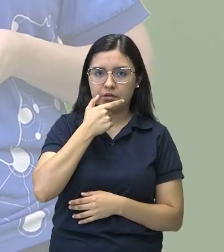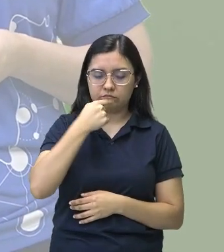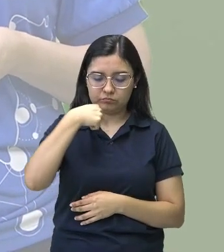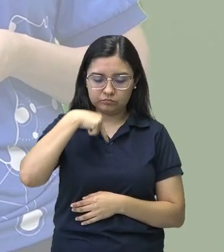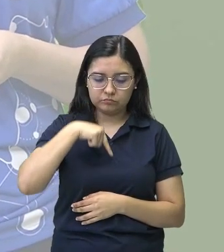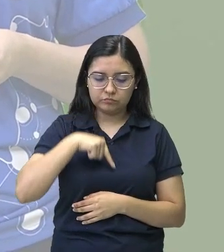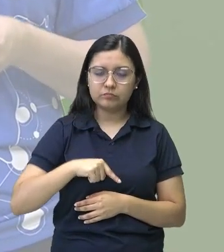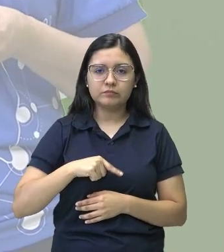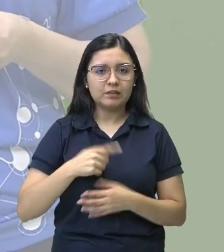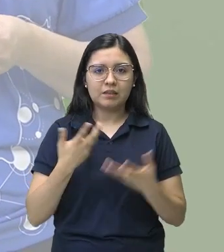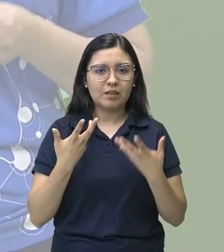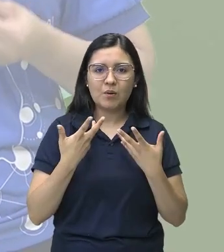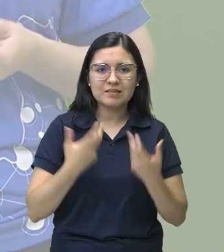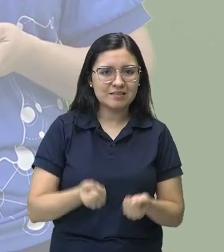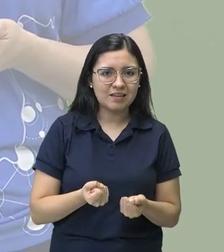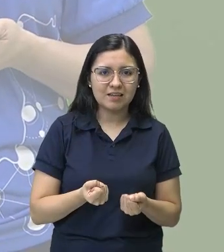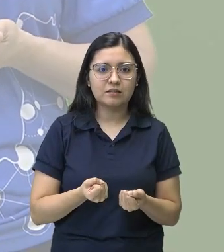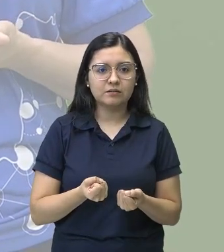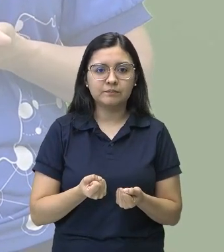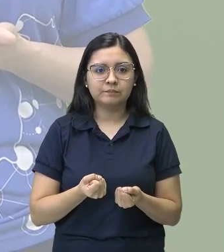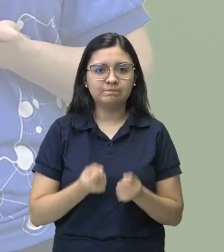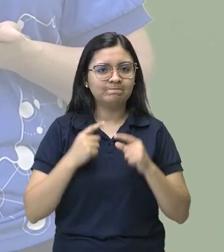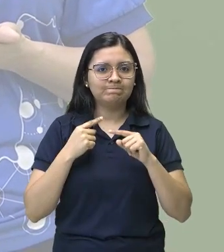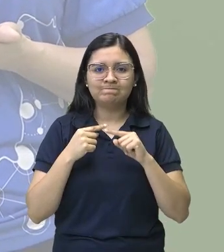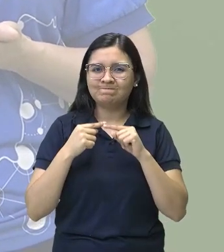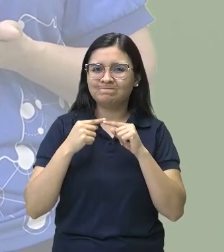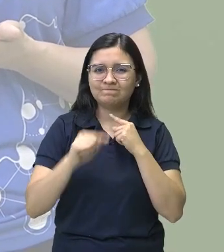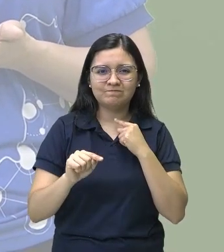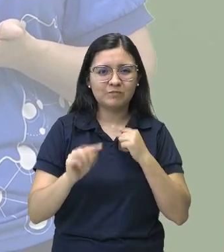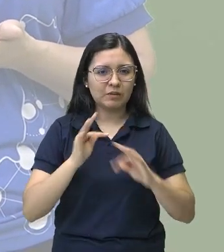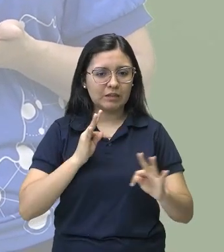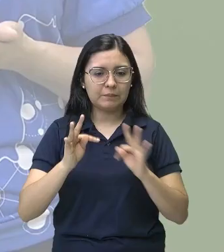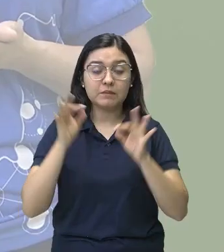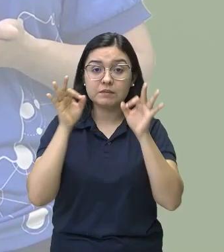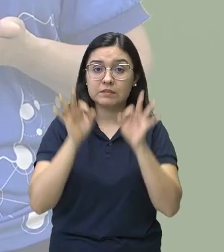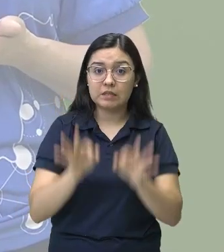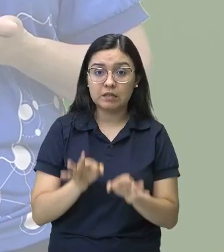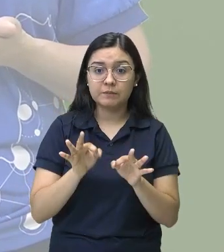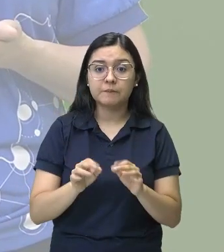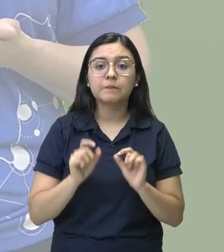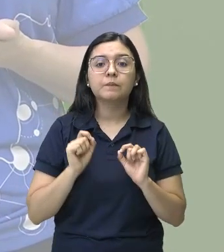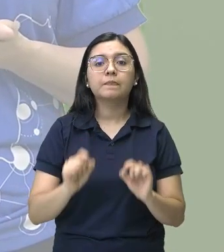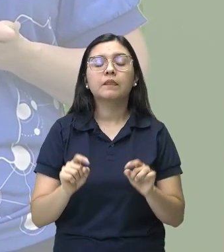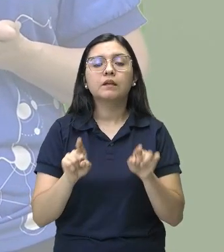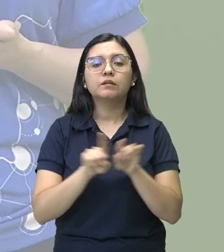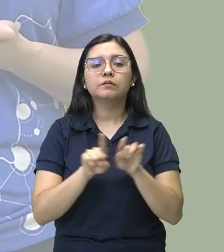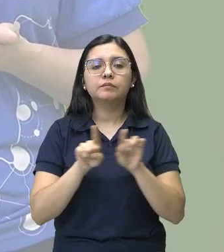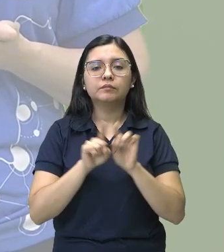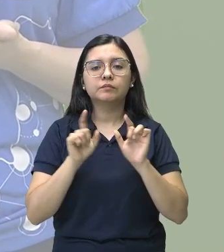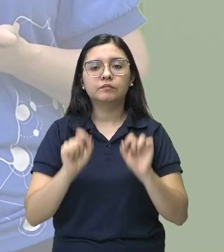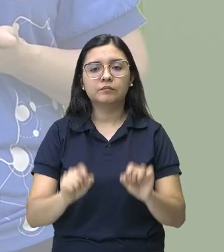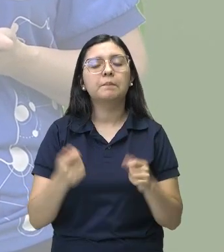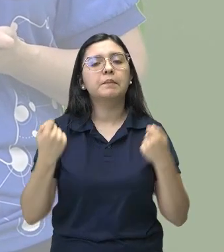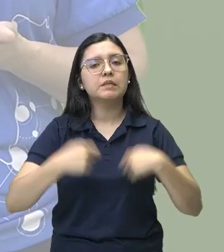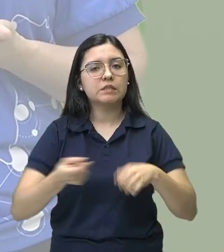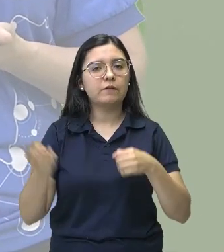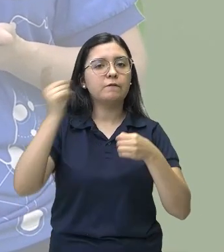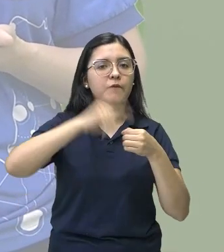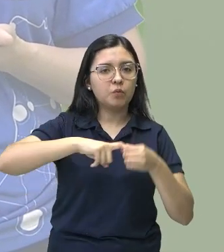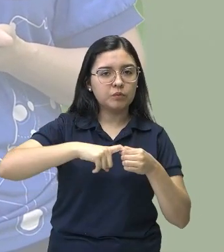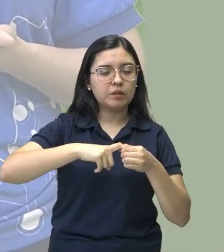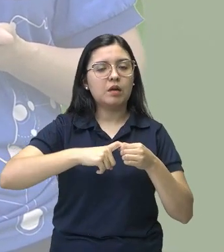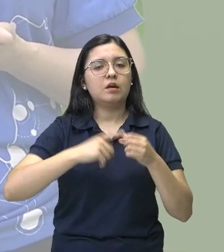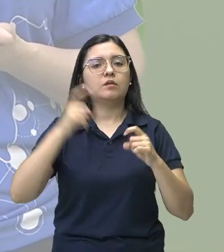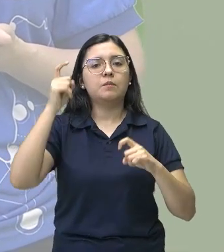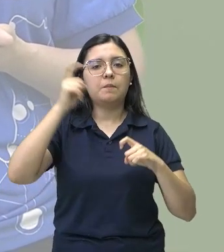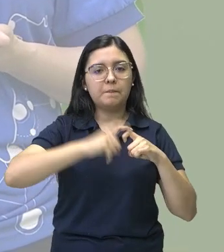não está agindo, ele não está agindo, fazendo o tratamento adequado, há que se tornar ao médico e consultar